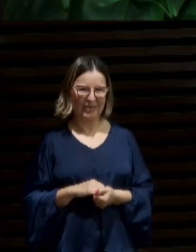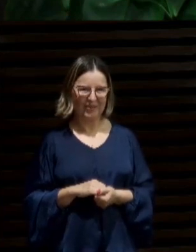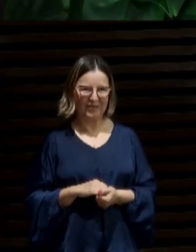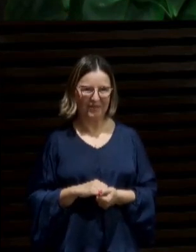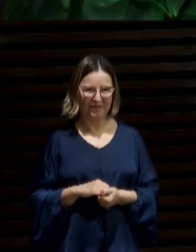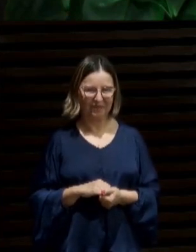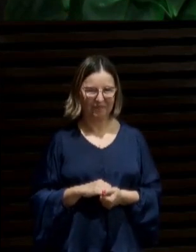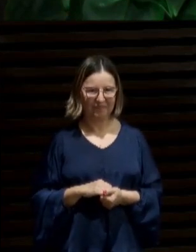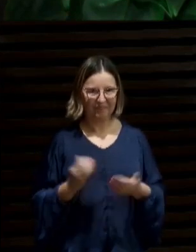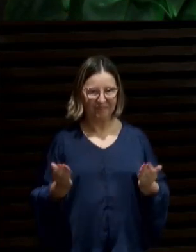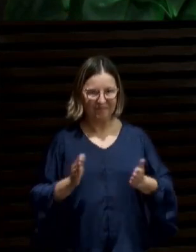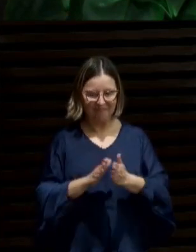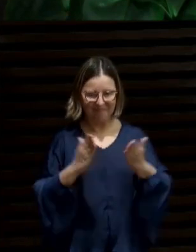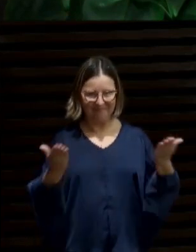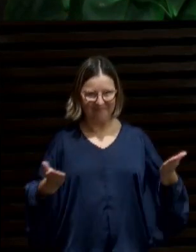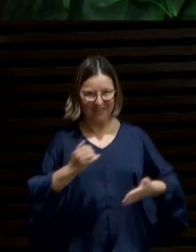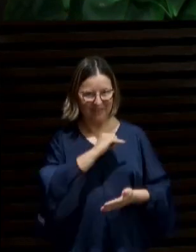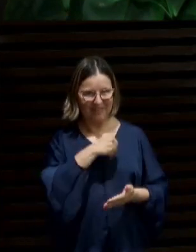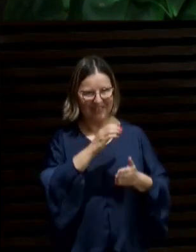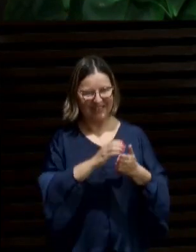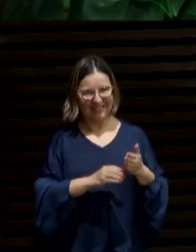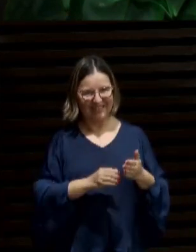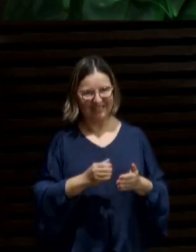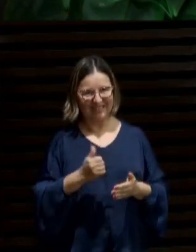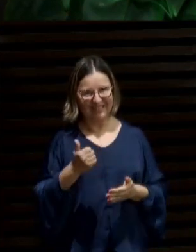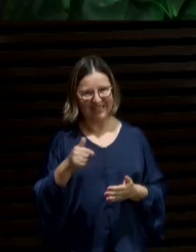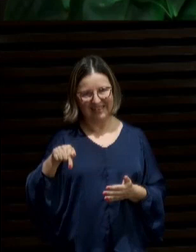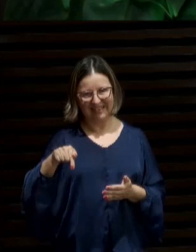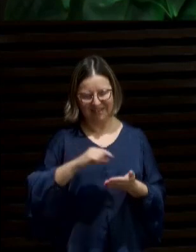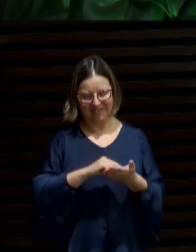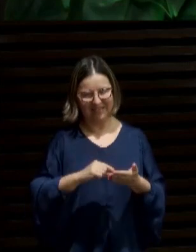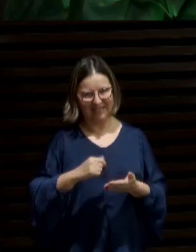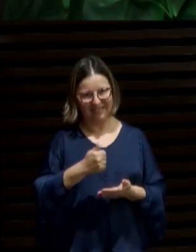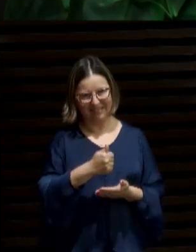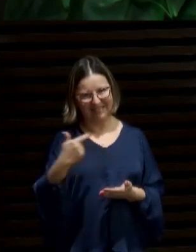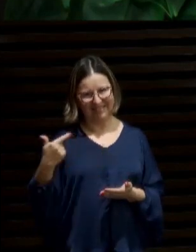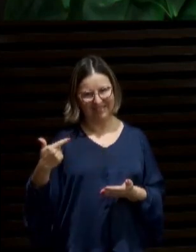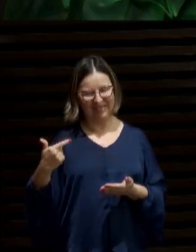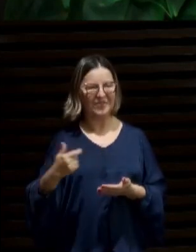Vamos abrir aqui em João capítulo 17, versículo 12.